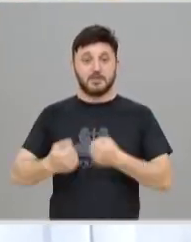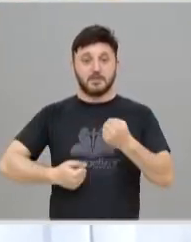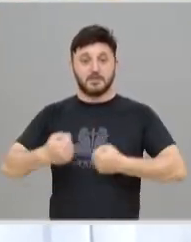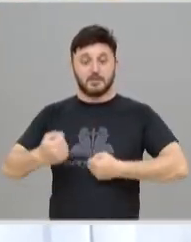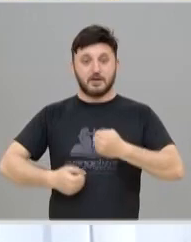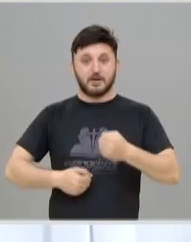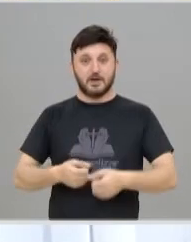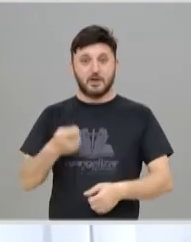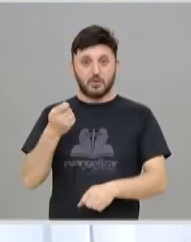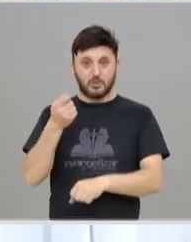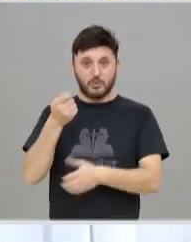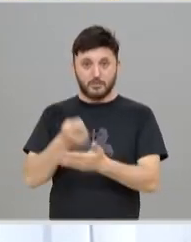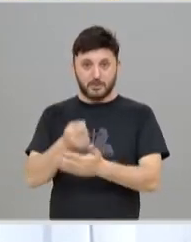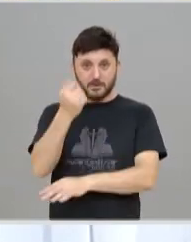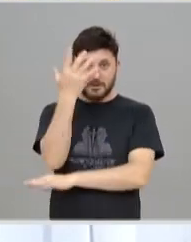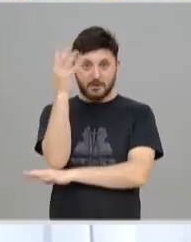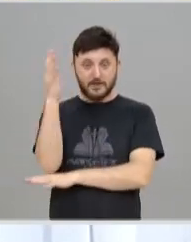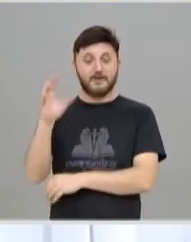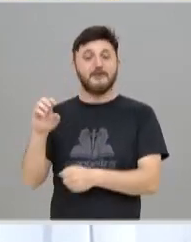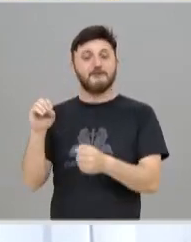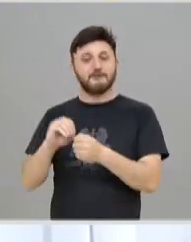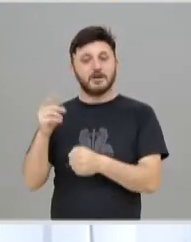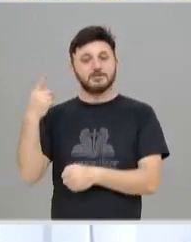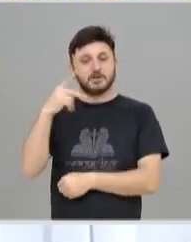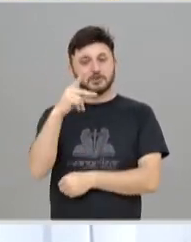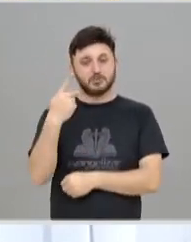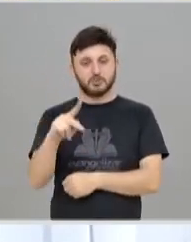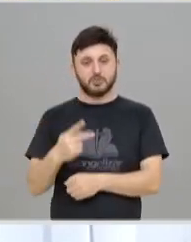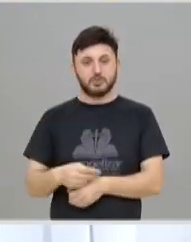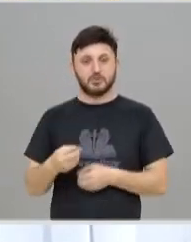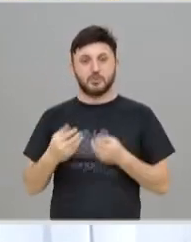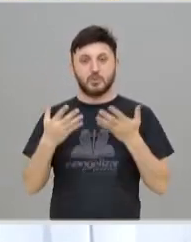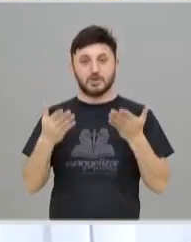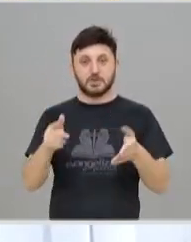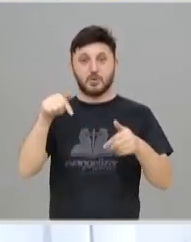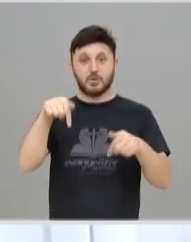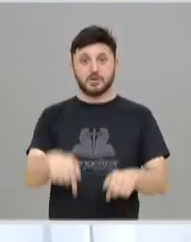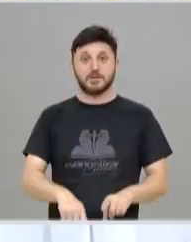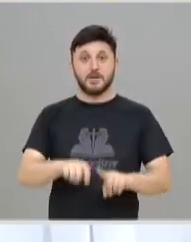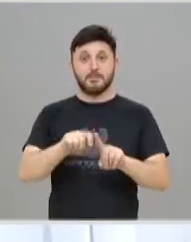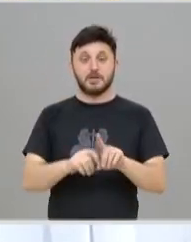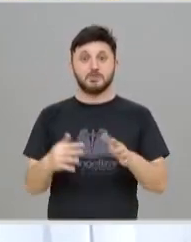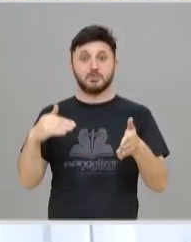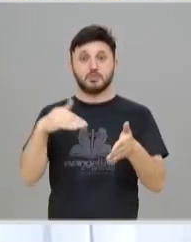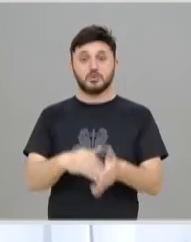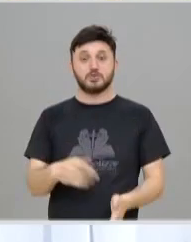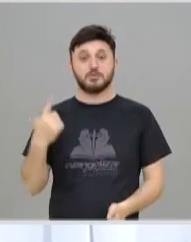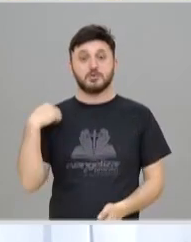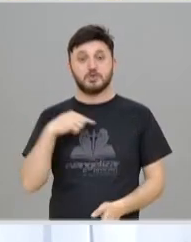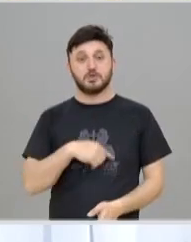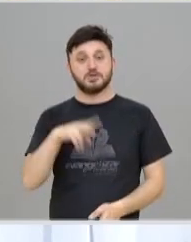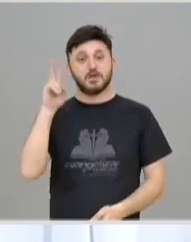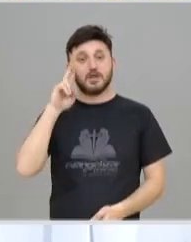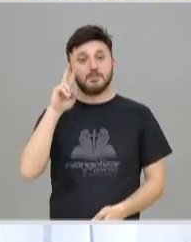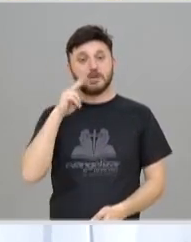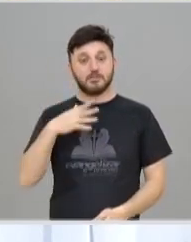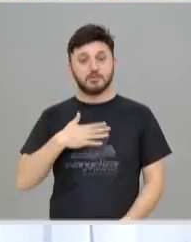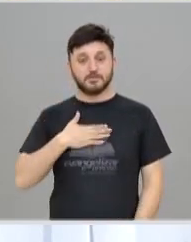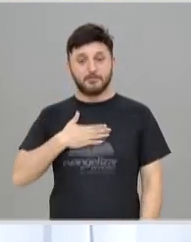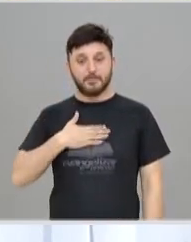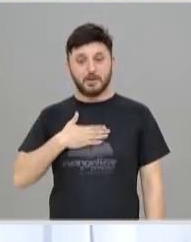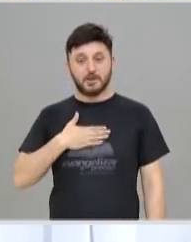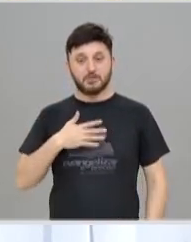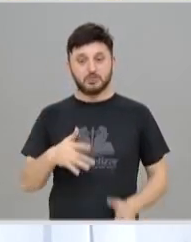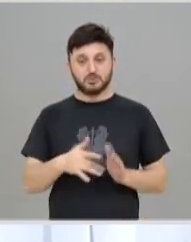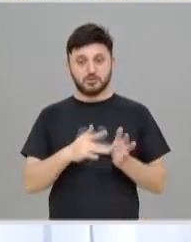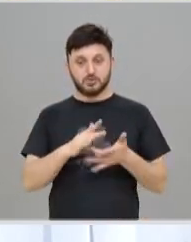TV, ajude-nos fazendo a sua doação. Neste último mês da campanha, contemplamos a chaga do peito de Jesus e